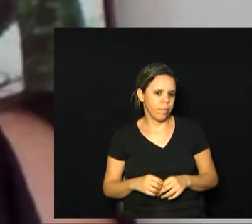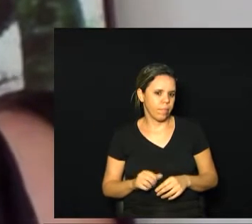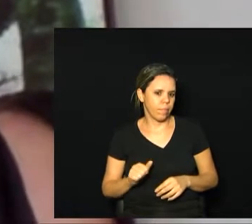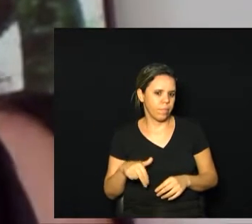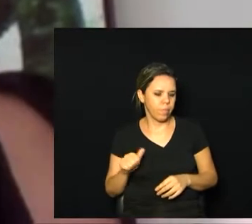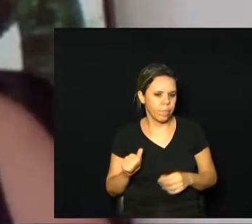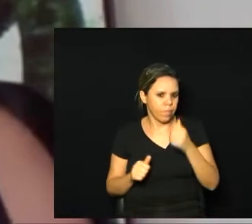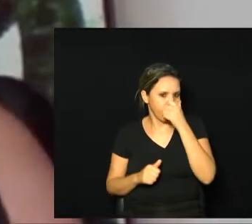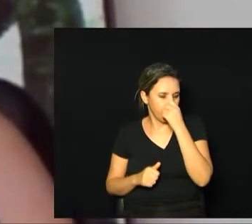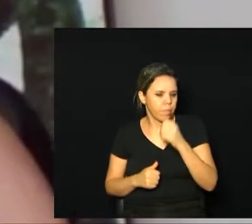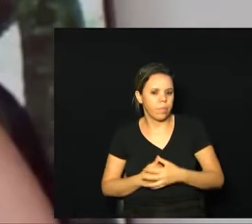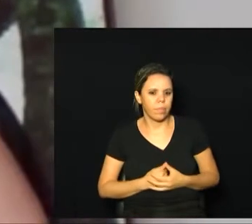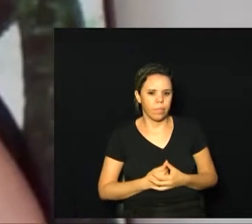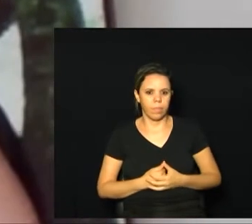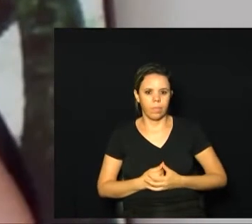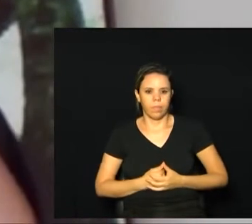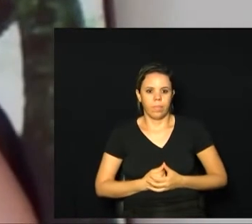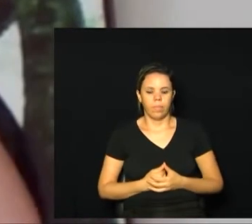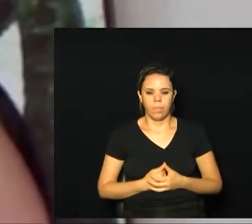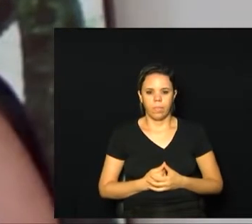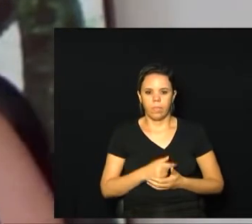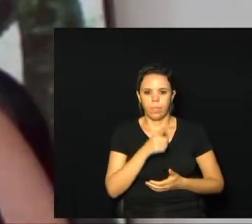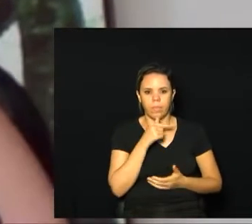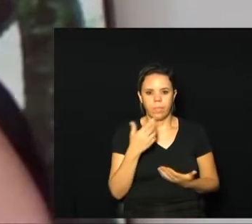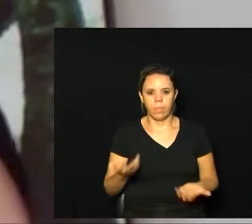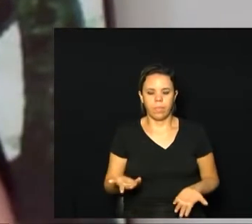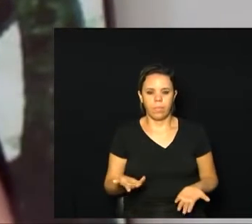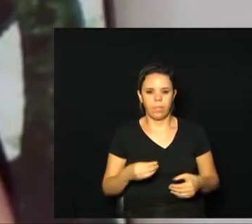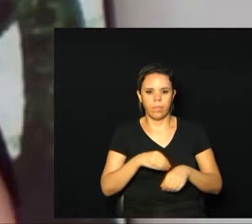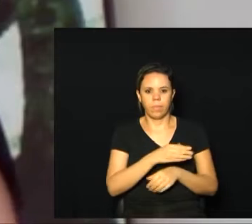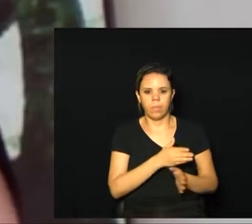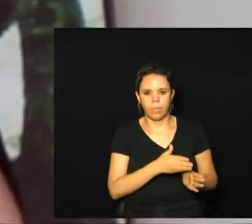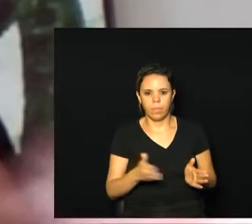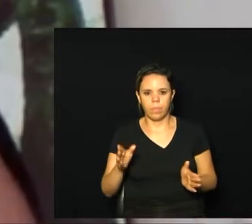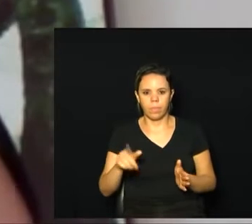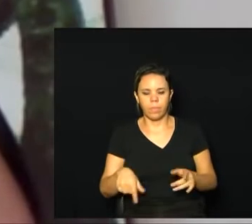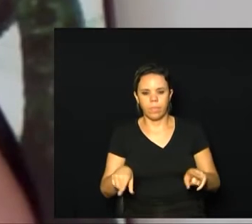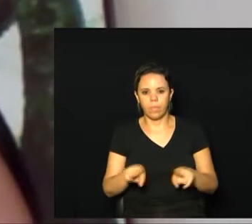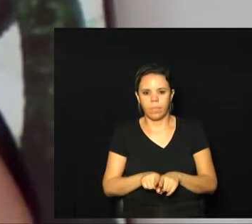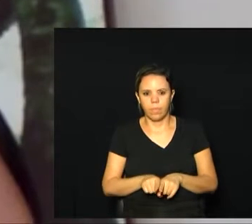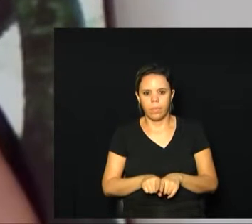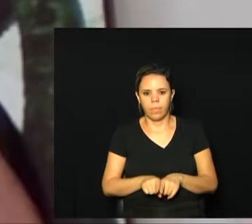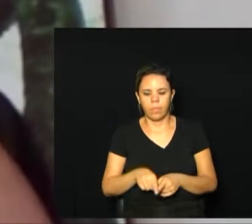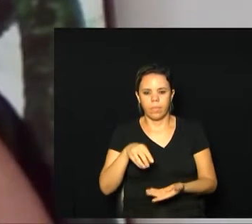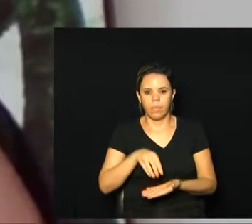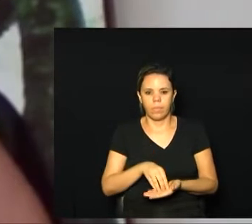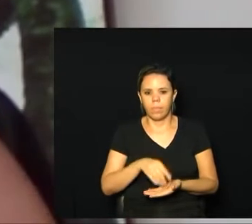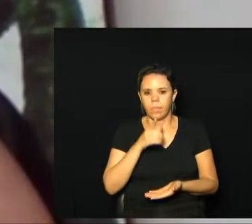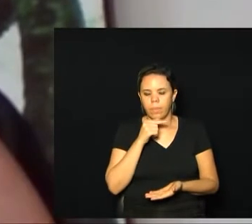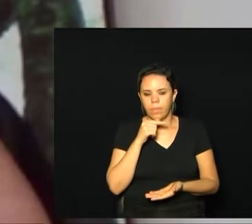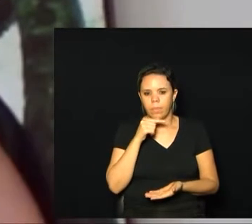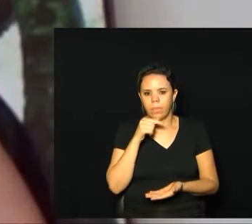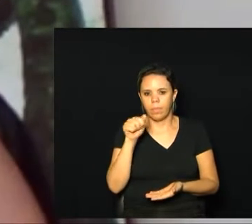ANA, que é a Agência Nacional de Águas, ela passa a ser denominada também Agência Nacional de Águas